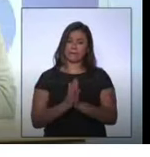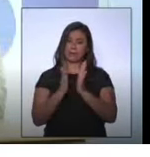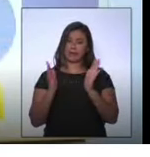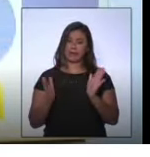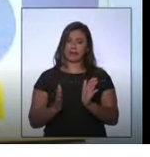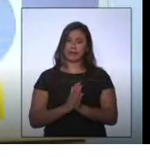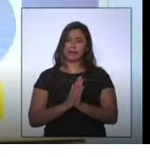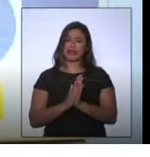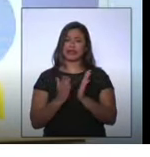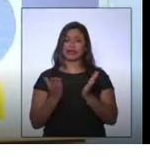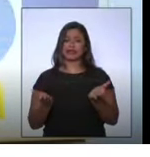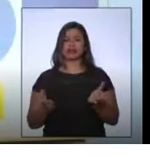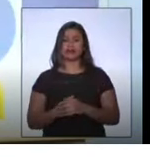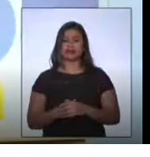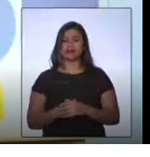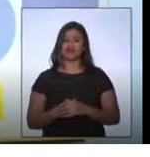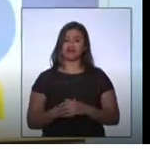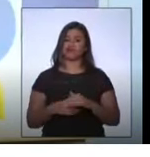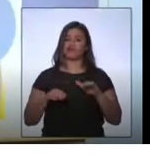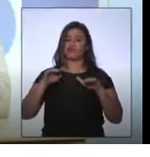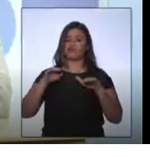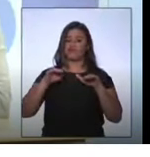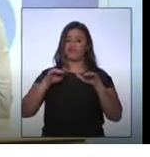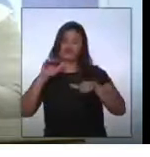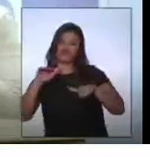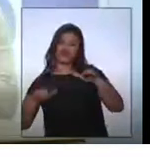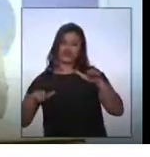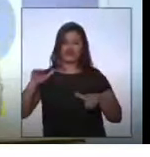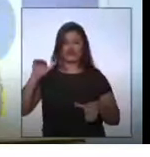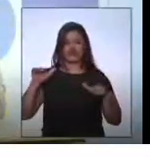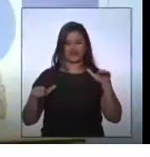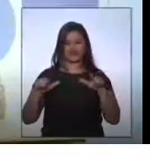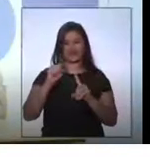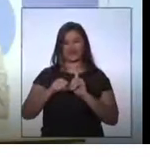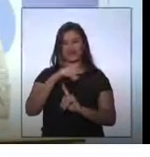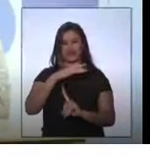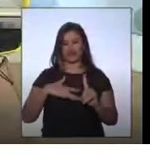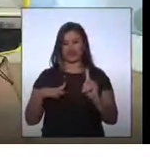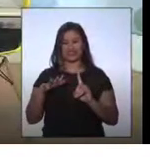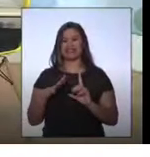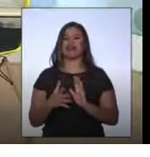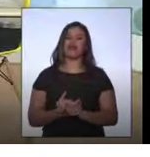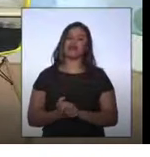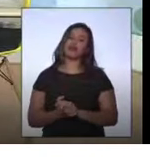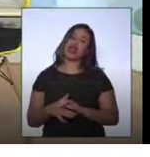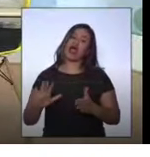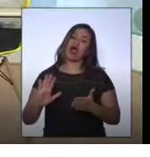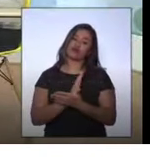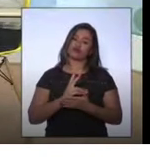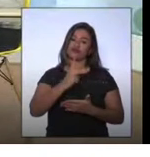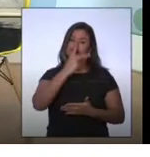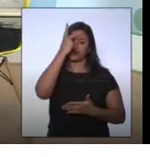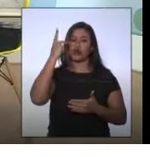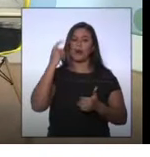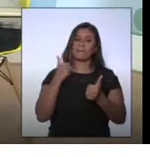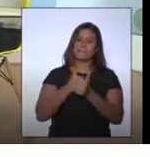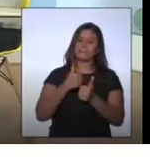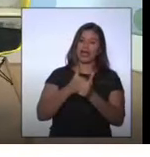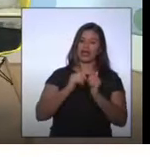também, olha que interessante. Desigualdade social. Claro, também. As pessoas vão morar perto das